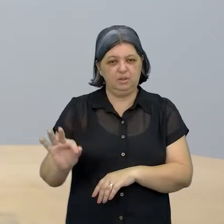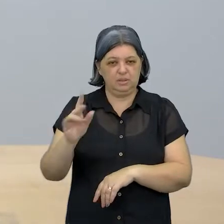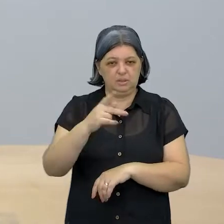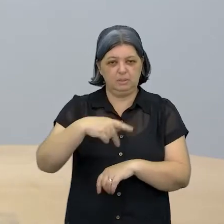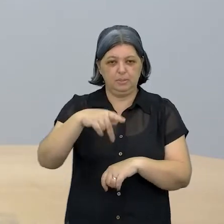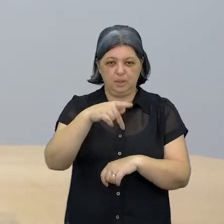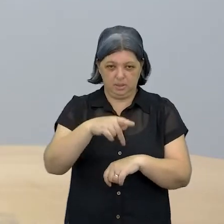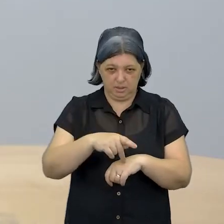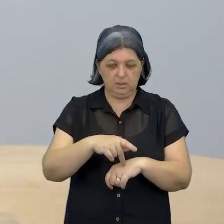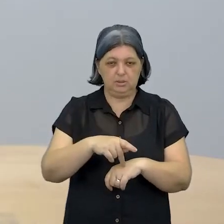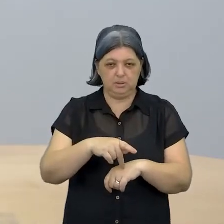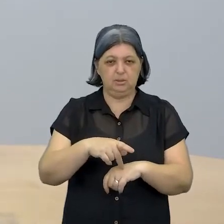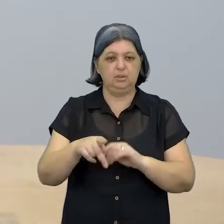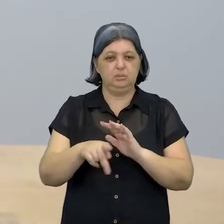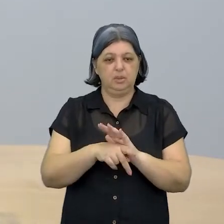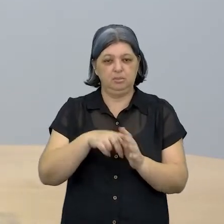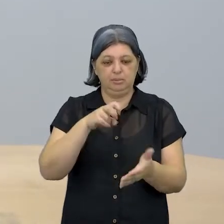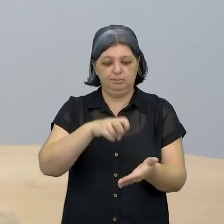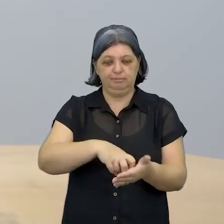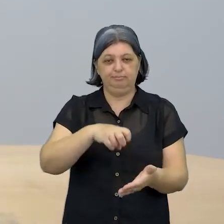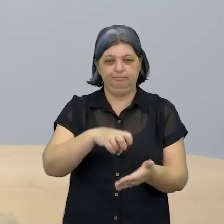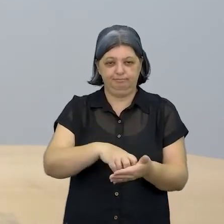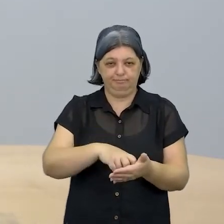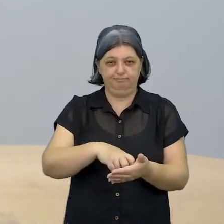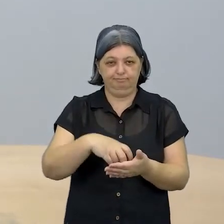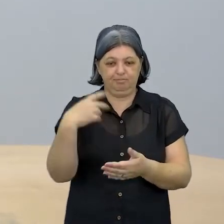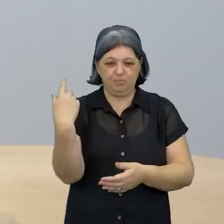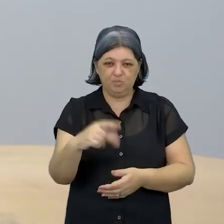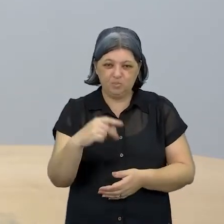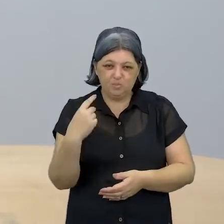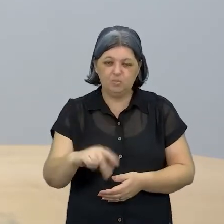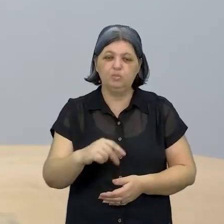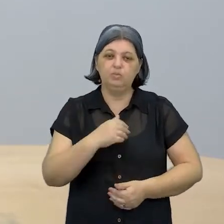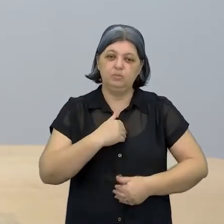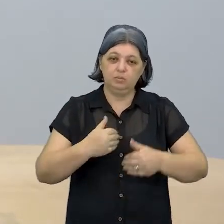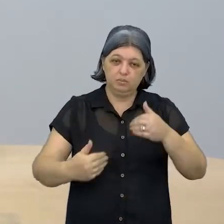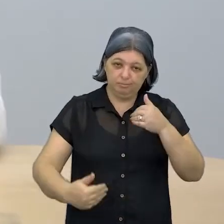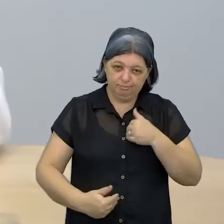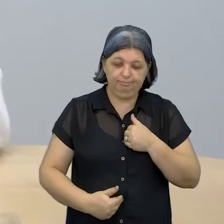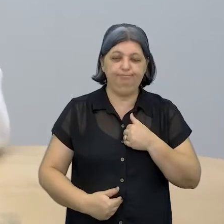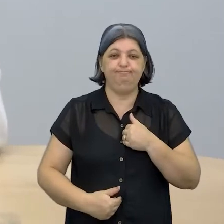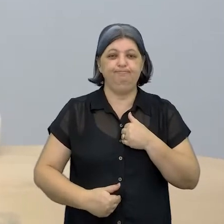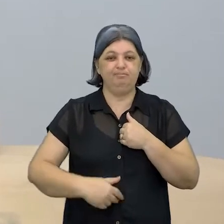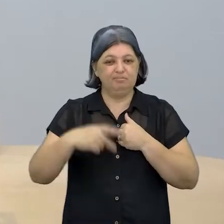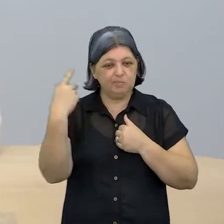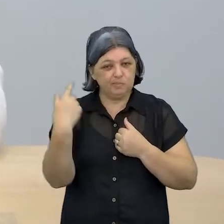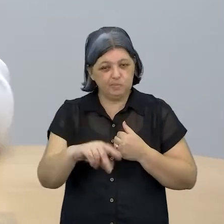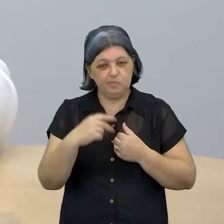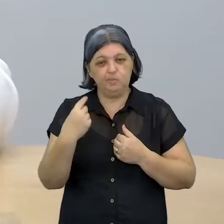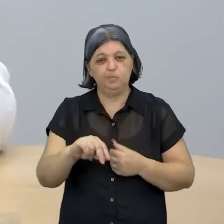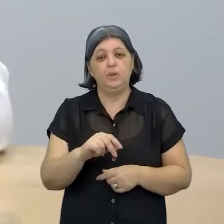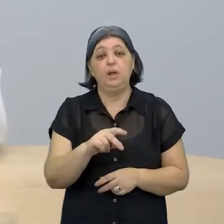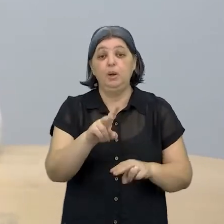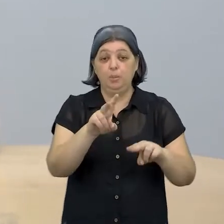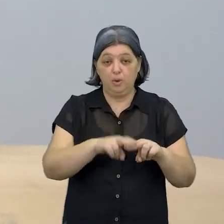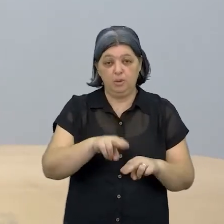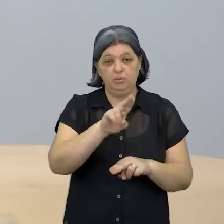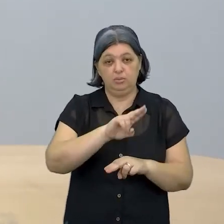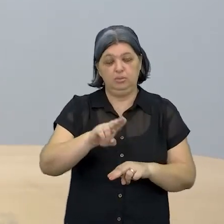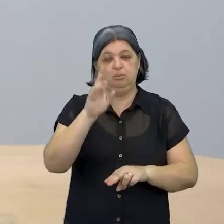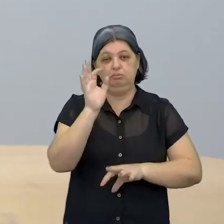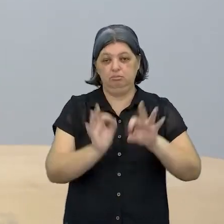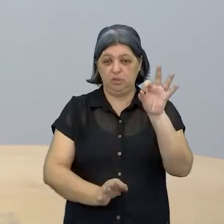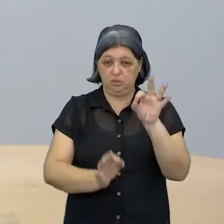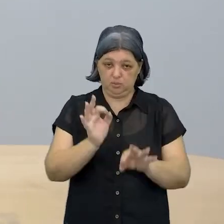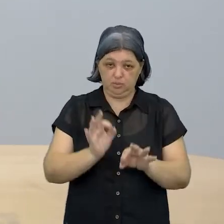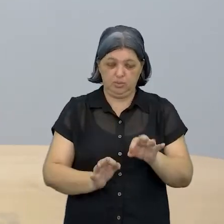franceses condenados a serem torturados, terem os seus corpos supliciados, né, em nome da justiça. Ele